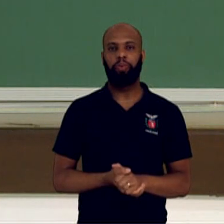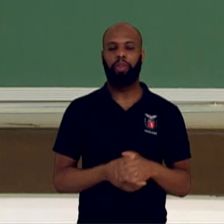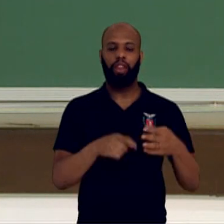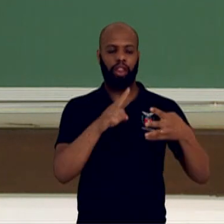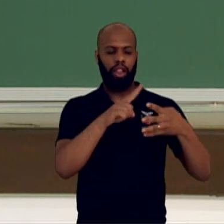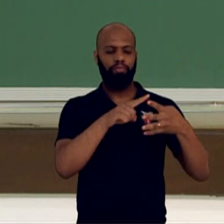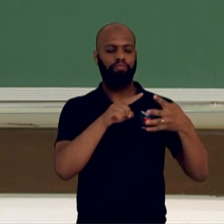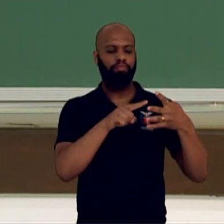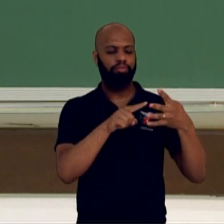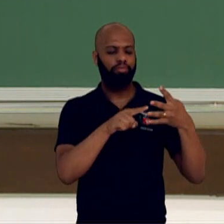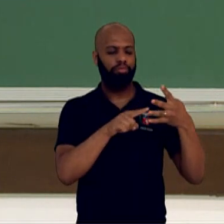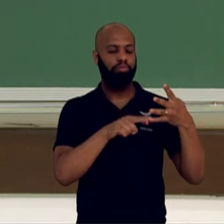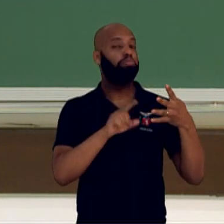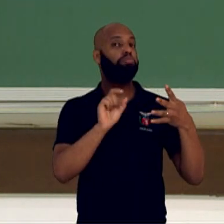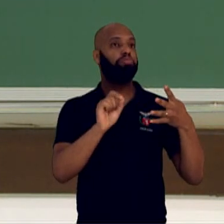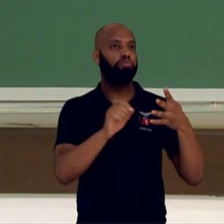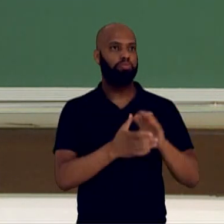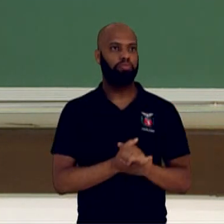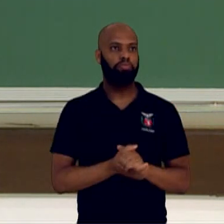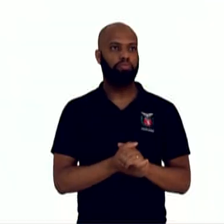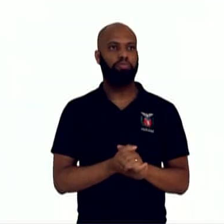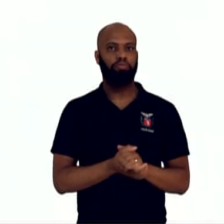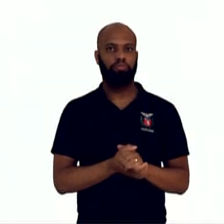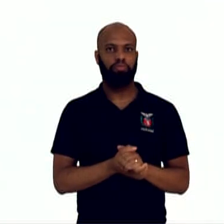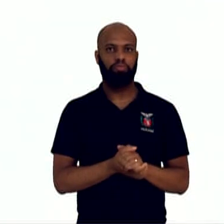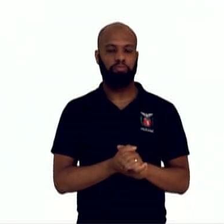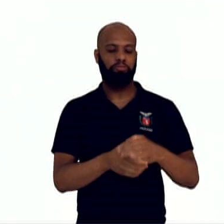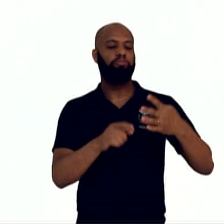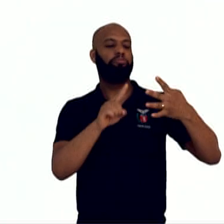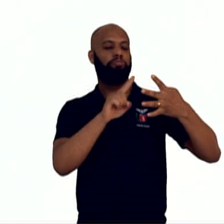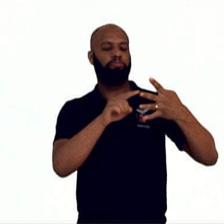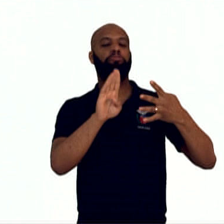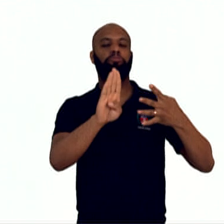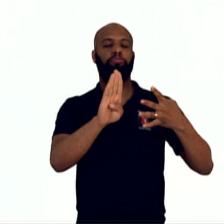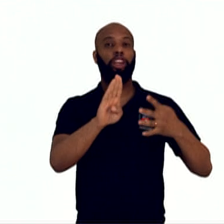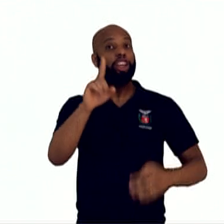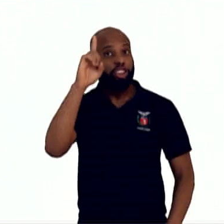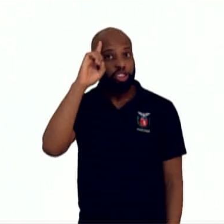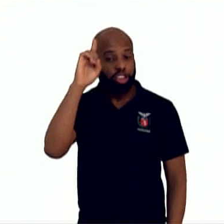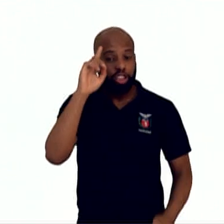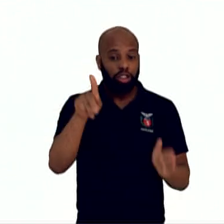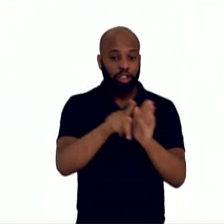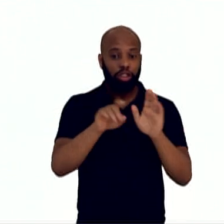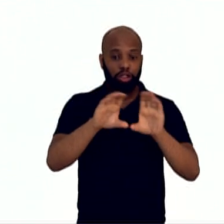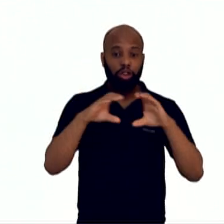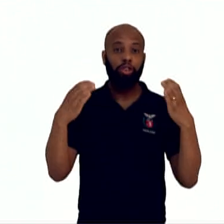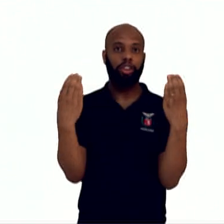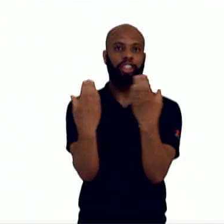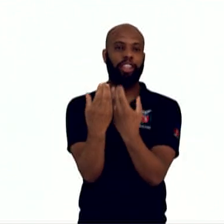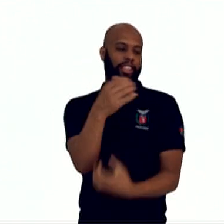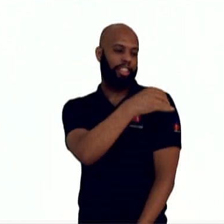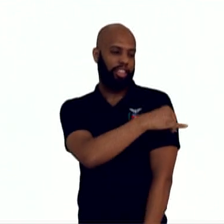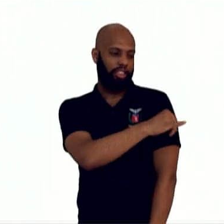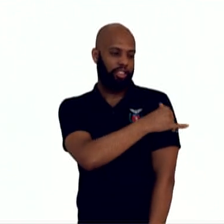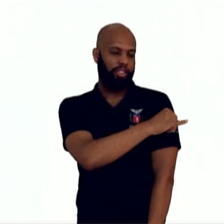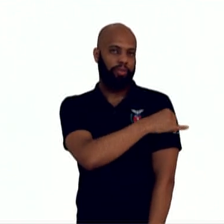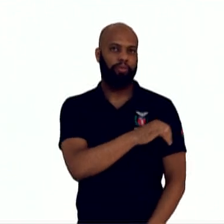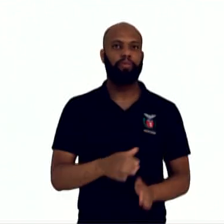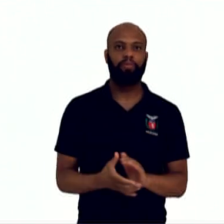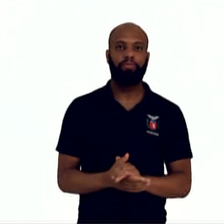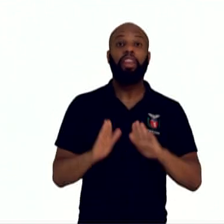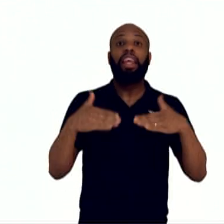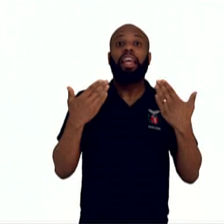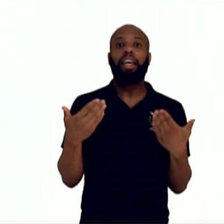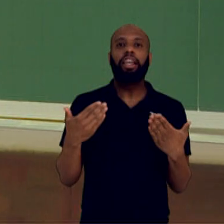B, C ou D? Letra B, cotidiano das comunidades carioca. Então, pessoal,